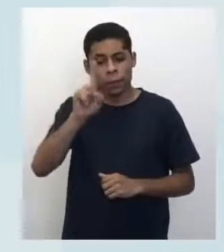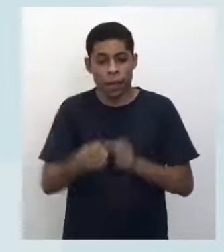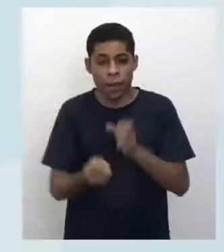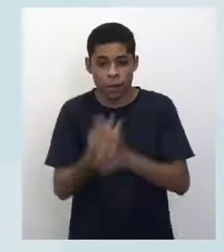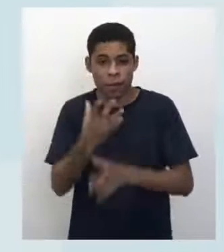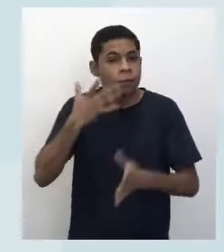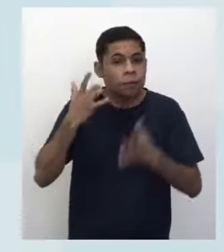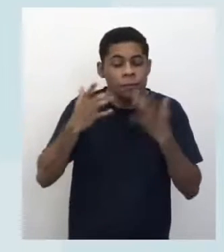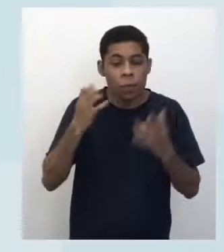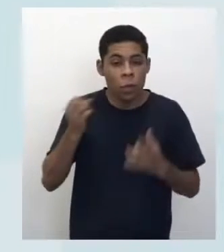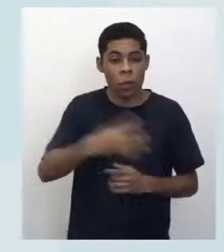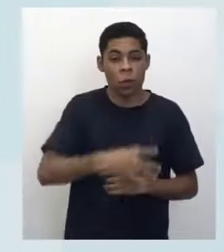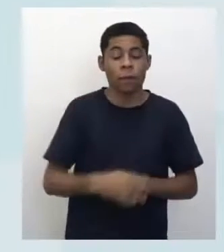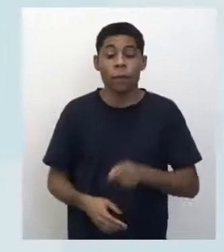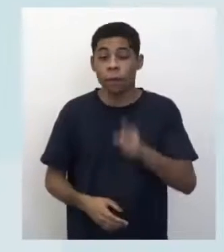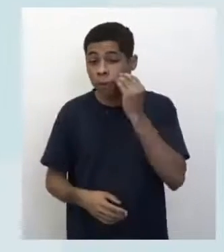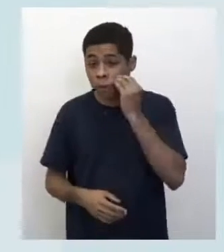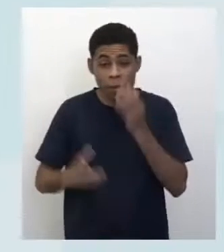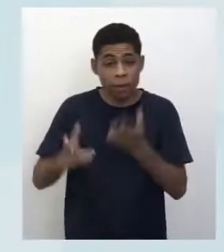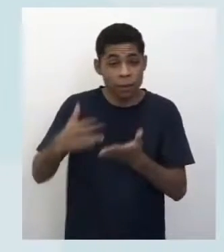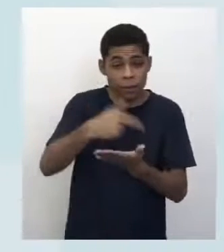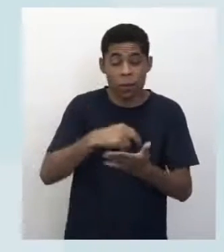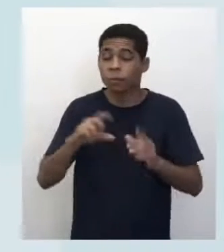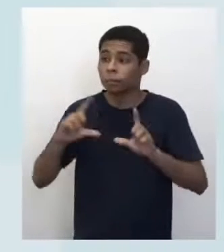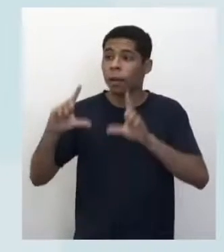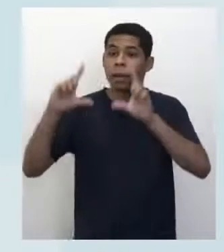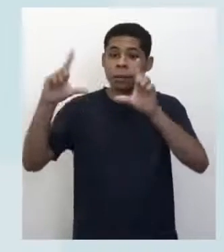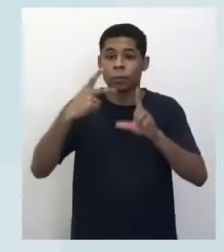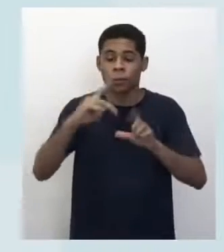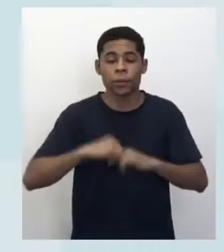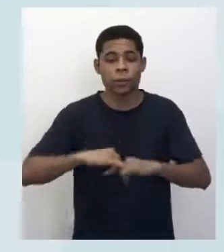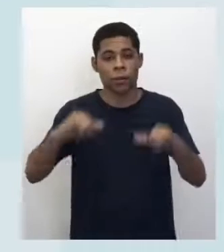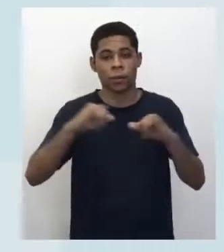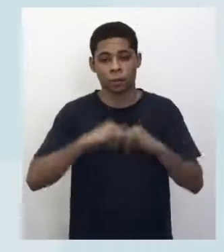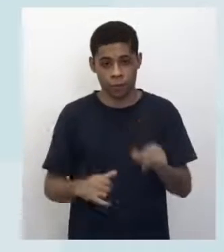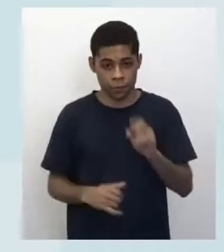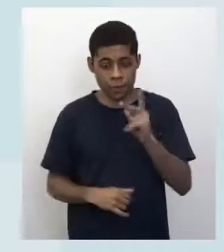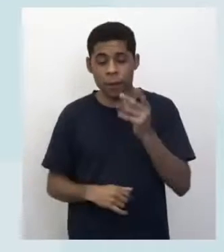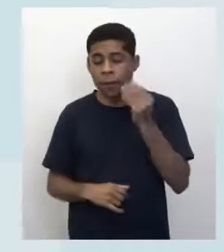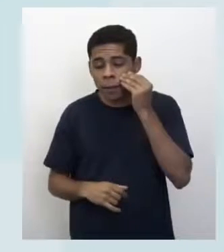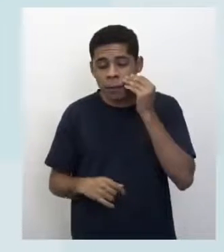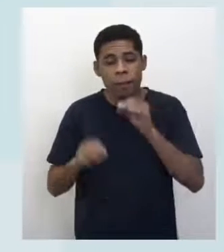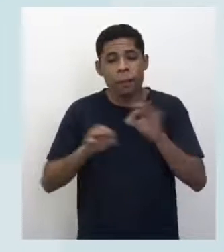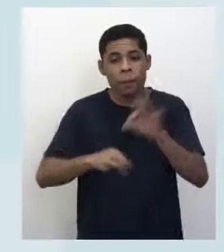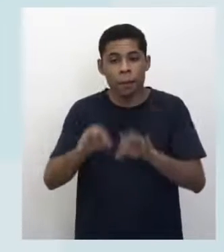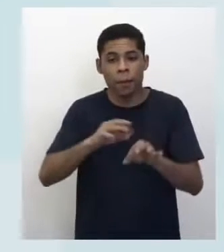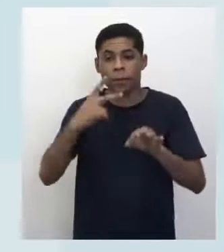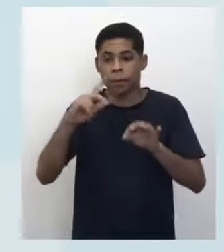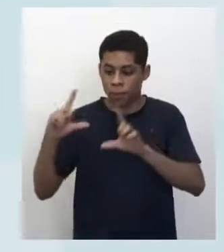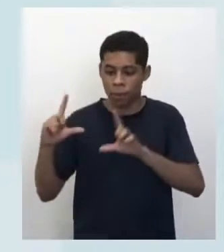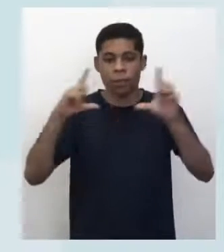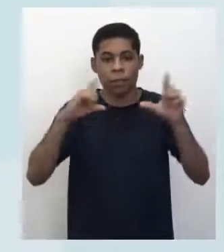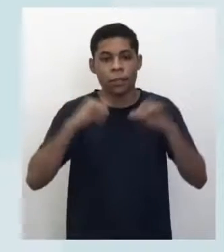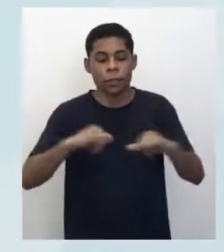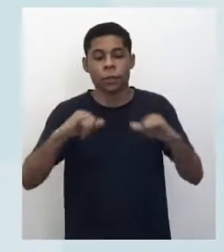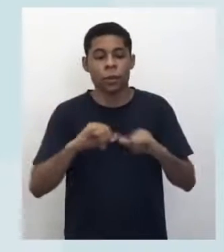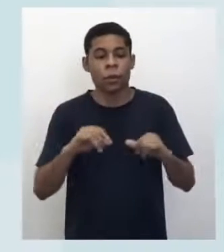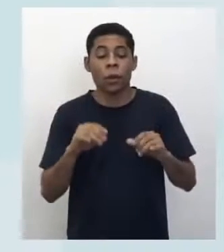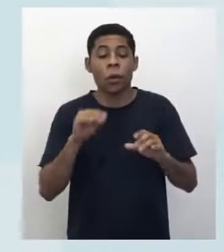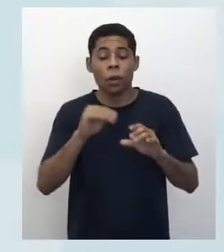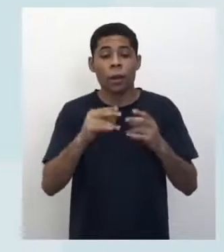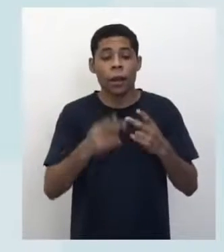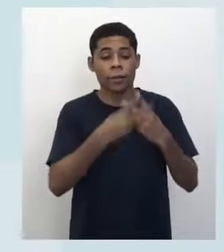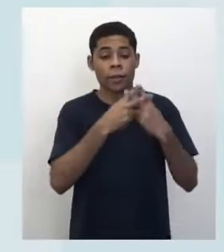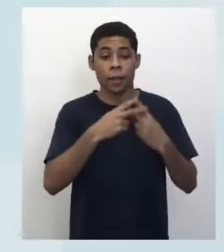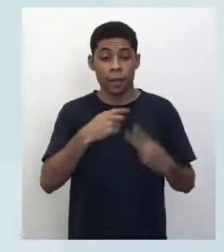peça teatral, faça o desenho de um cartaz para sua divulgação. Faz o desenho do cartaz, coloca a hashtag eu no